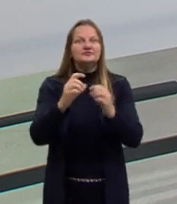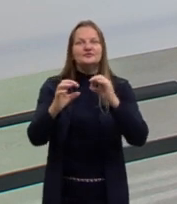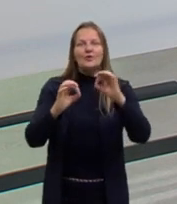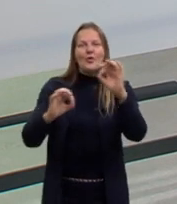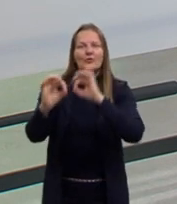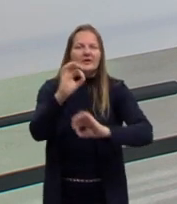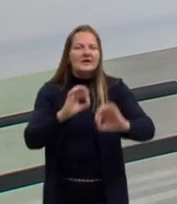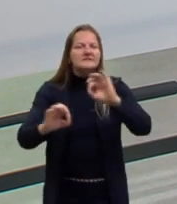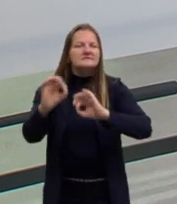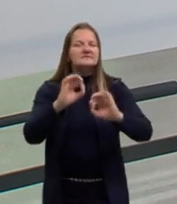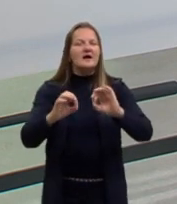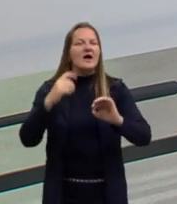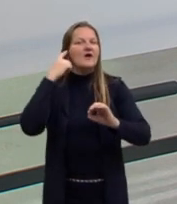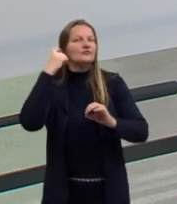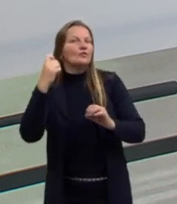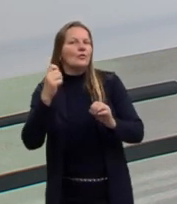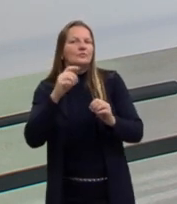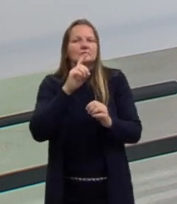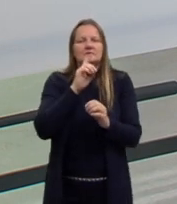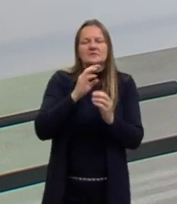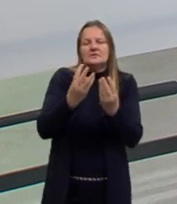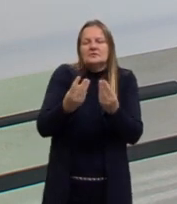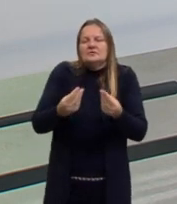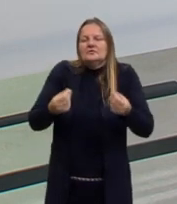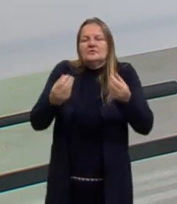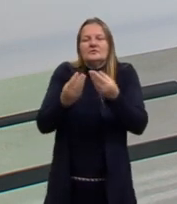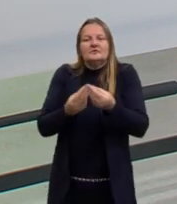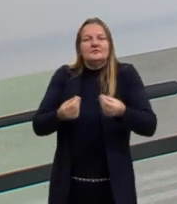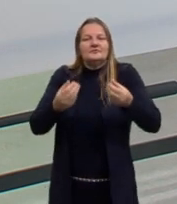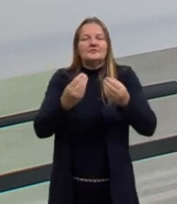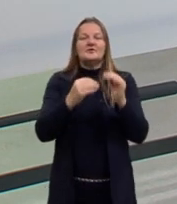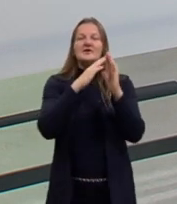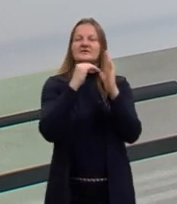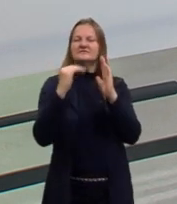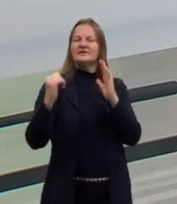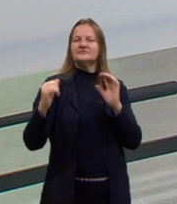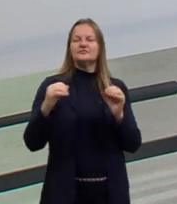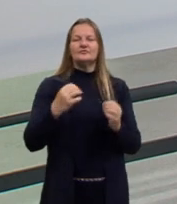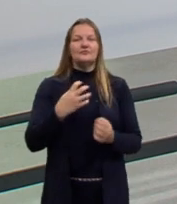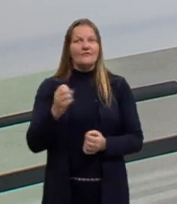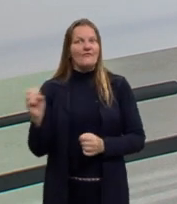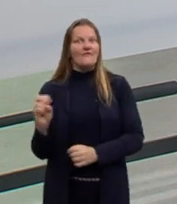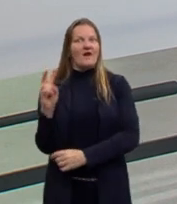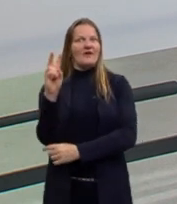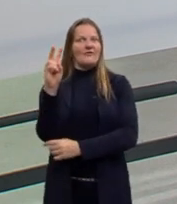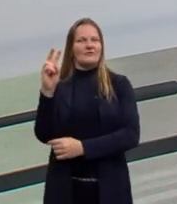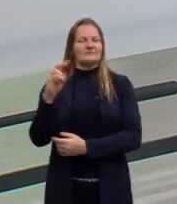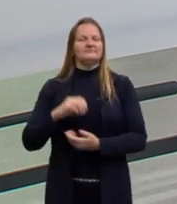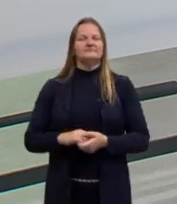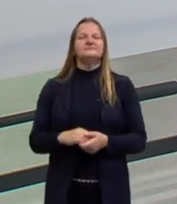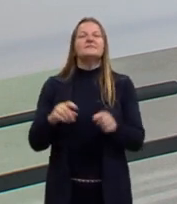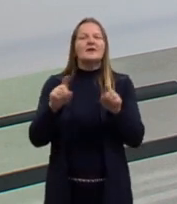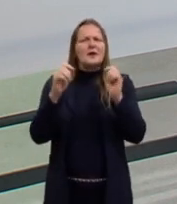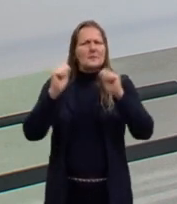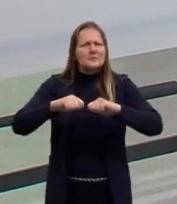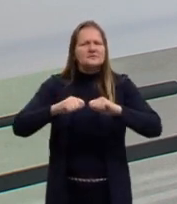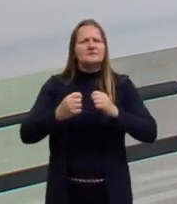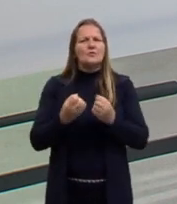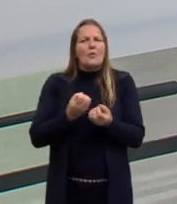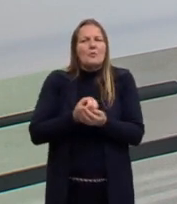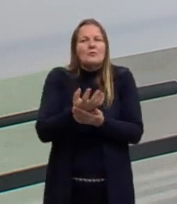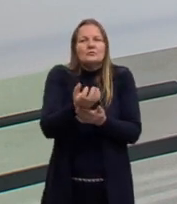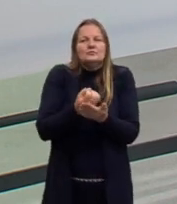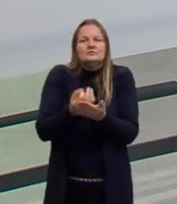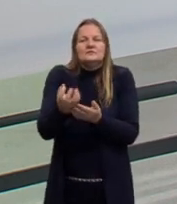e transmitir efeitos sonoros harmoniosos e esteticamente válidos podendo ser transmitida